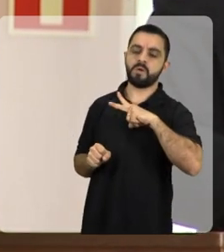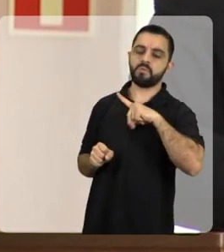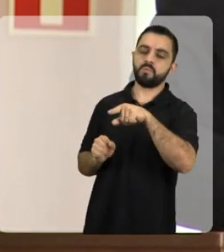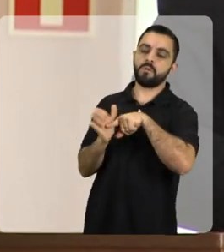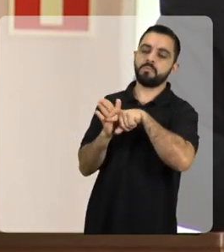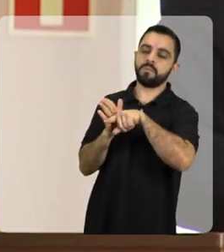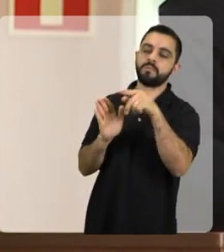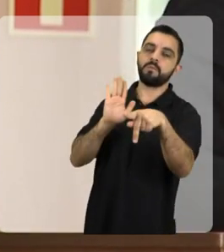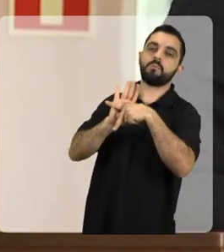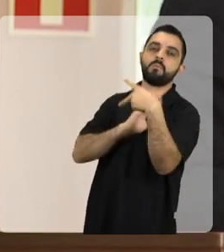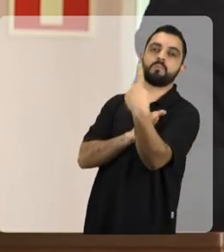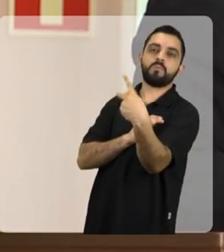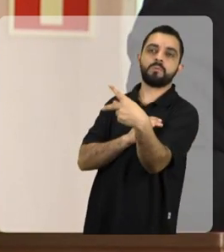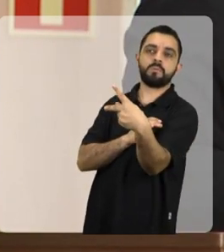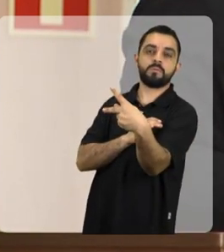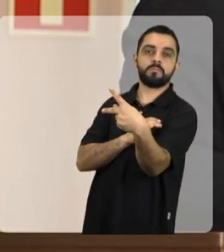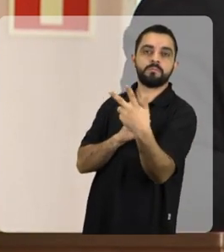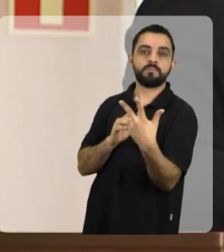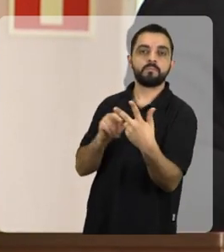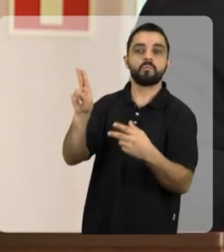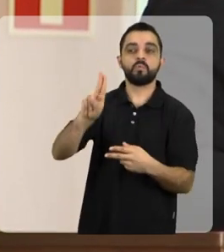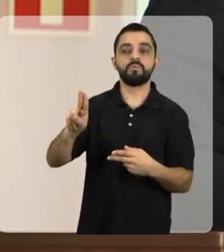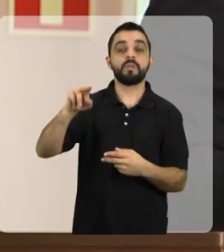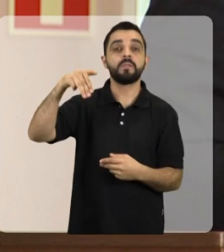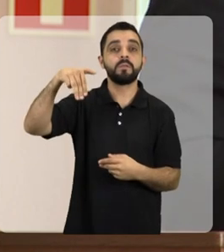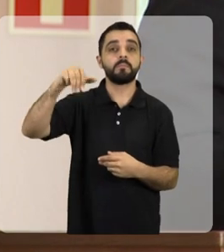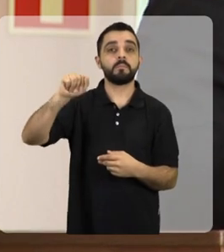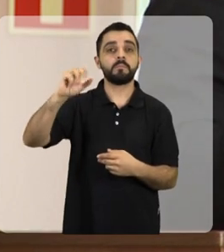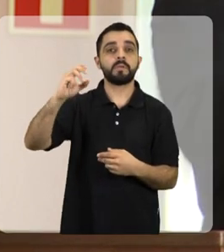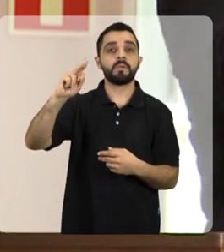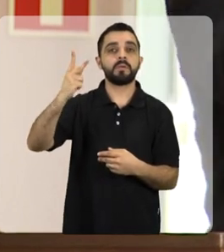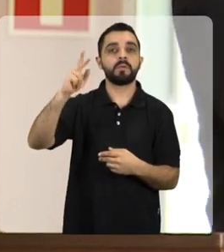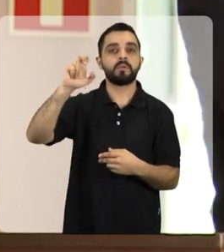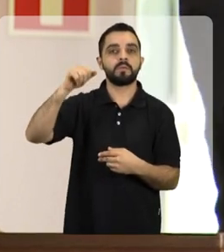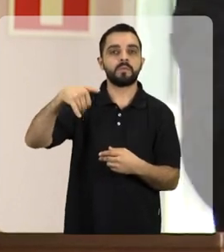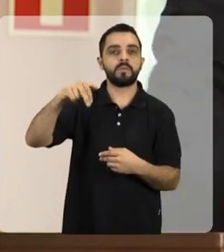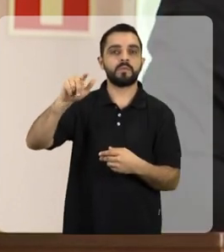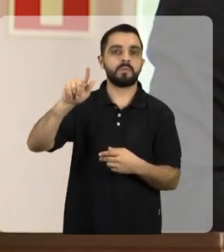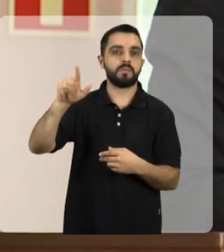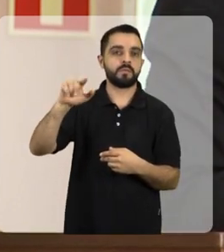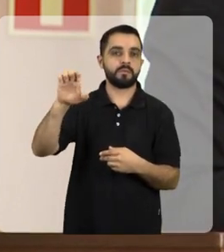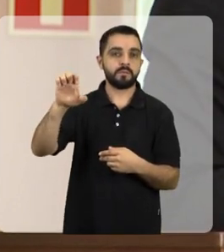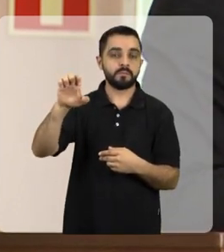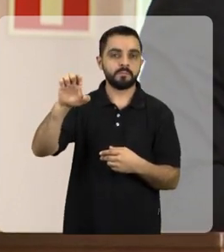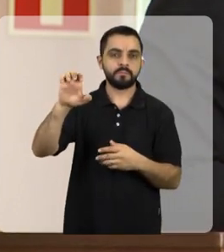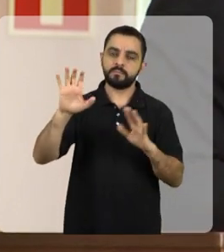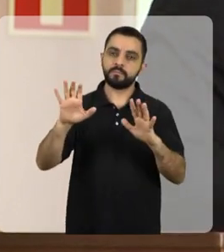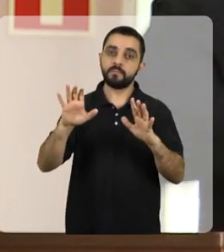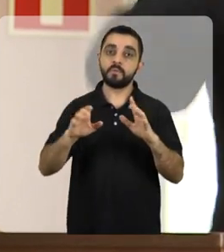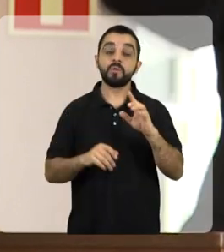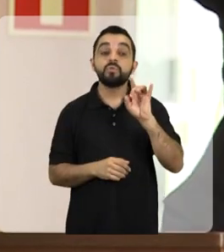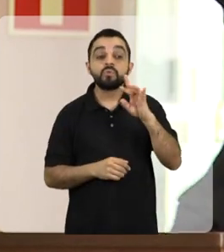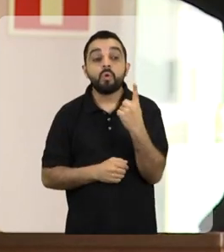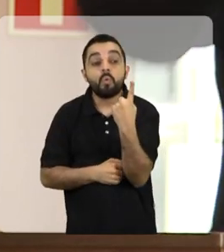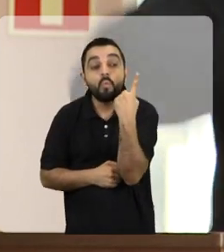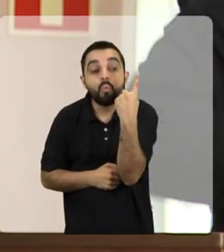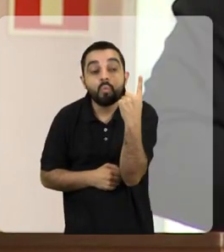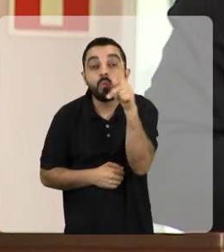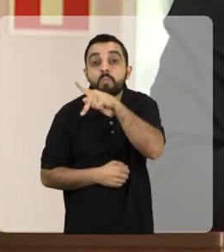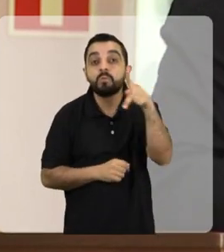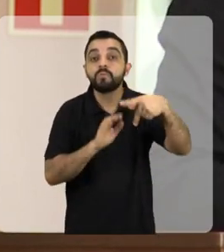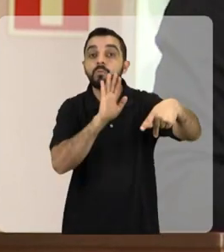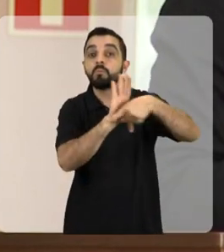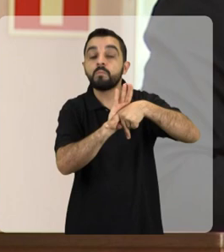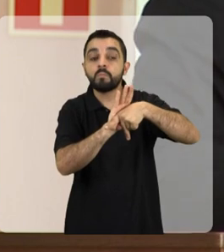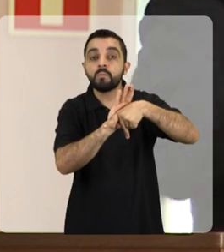sobretudo, na Mackenzie. Eu lhes esclareço que só um professor da Universidade Federal do Paraná, o professor Padilha, lá